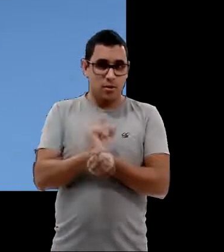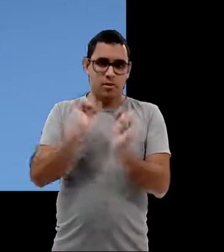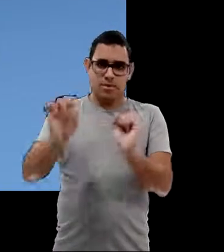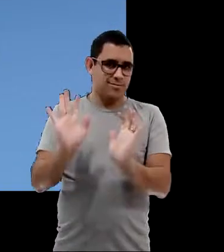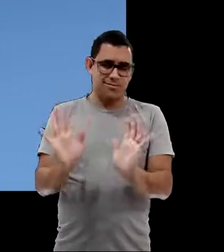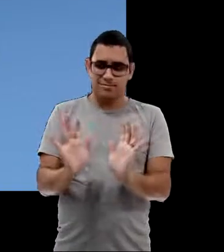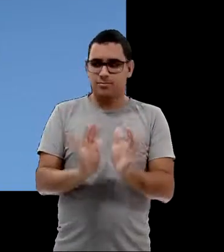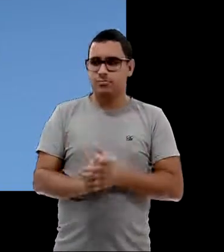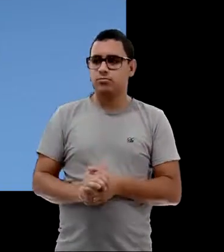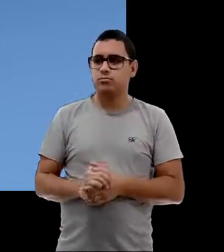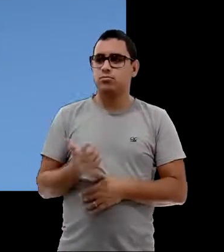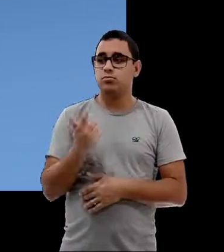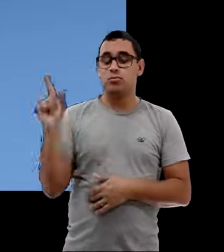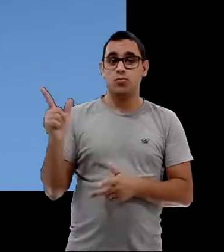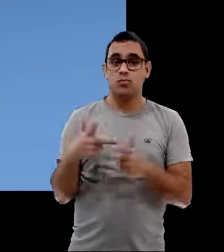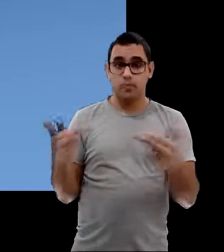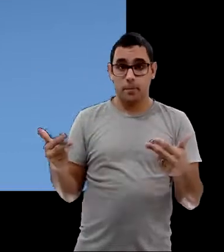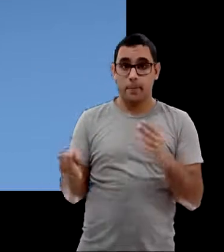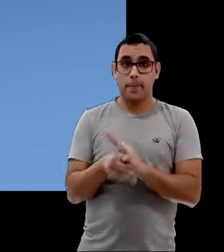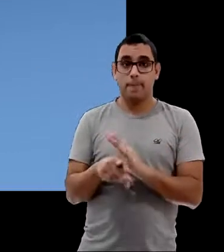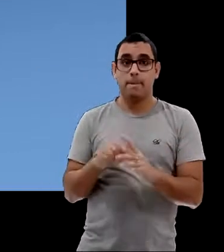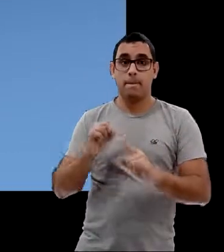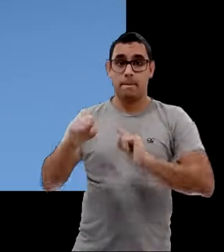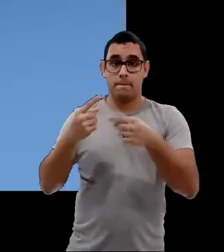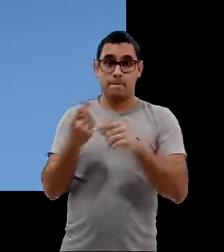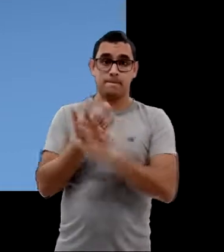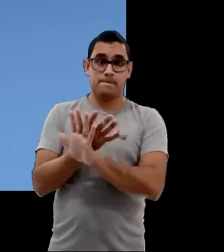e não para libertá-los. O outro é que mesmo depois da